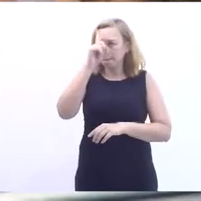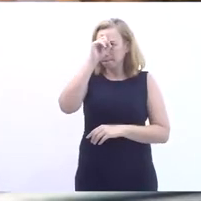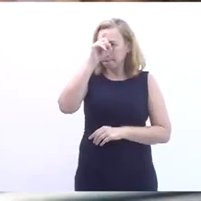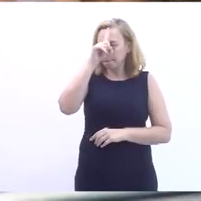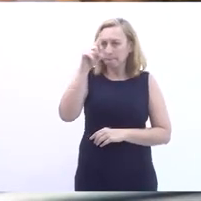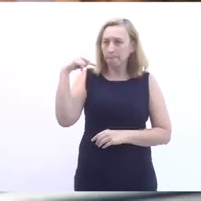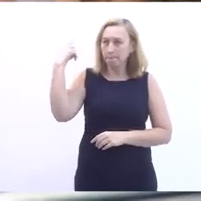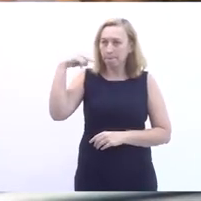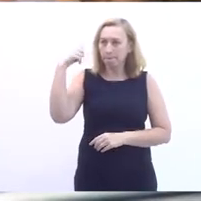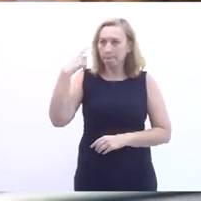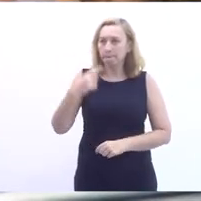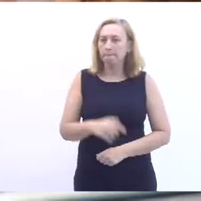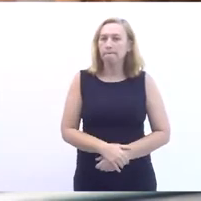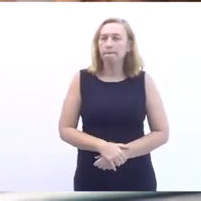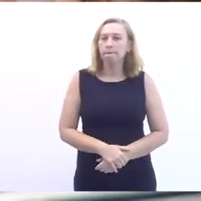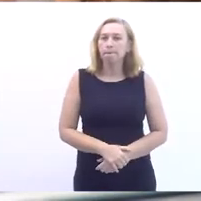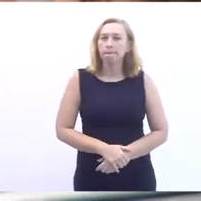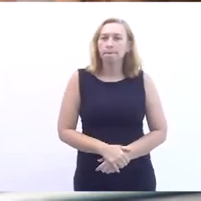oi oi